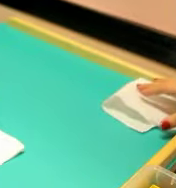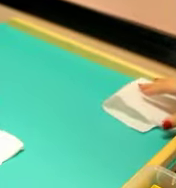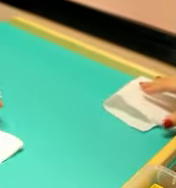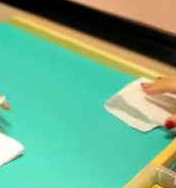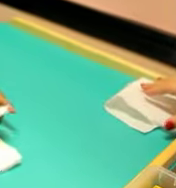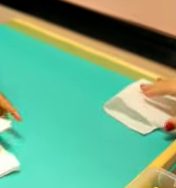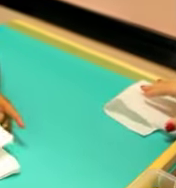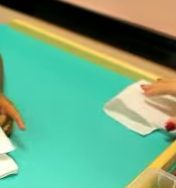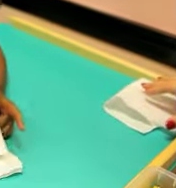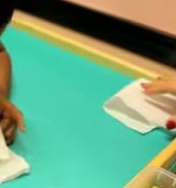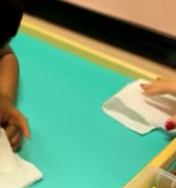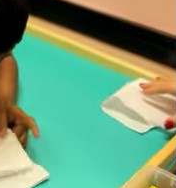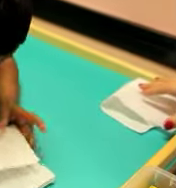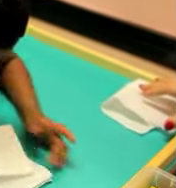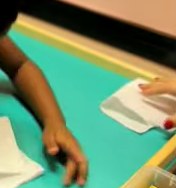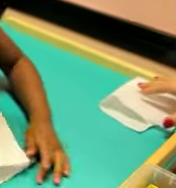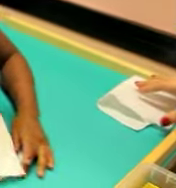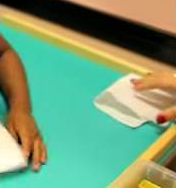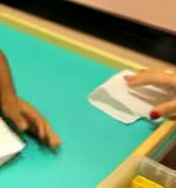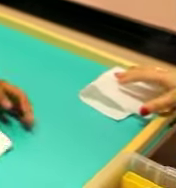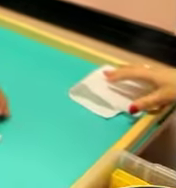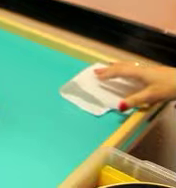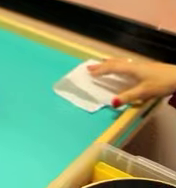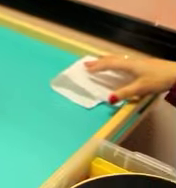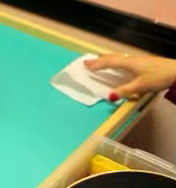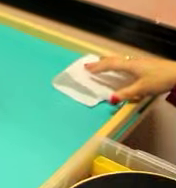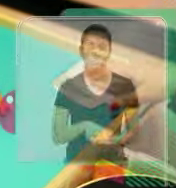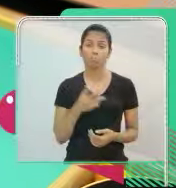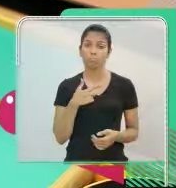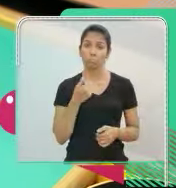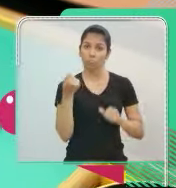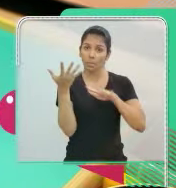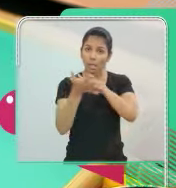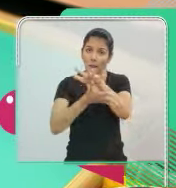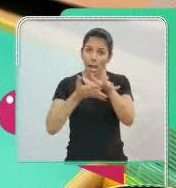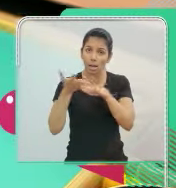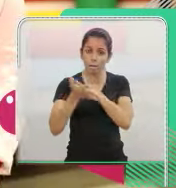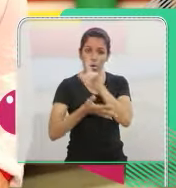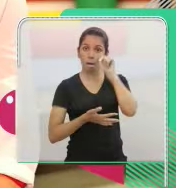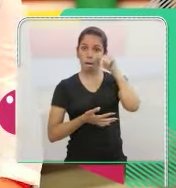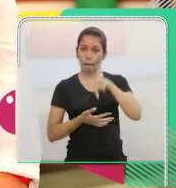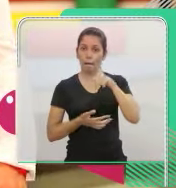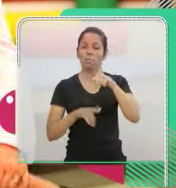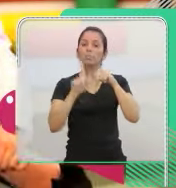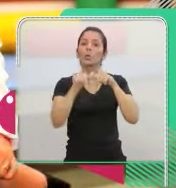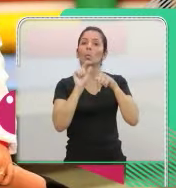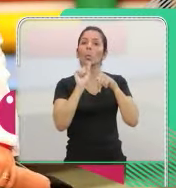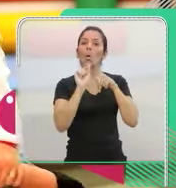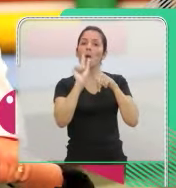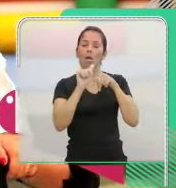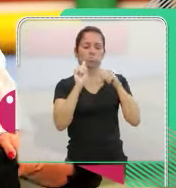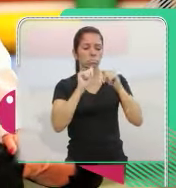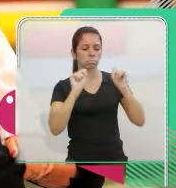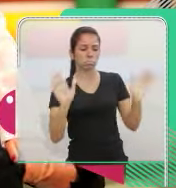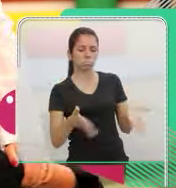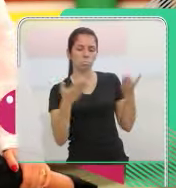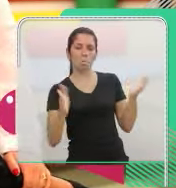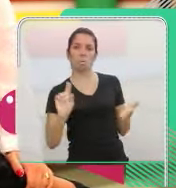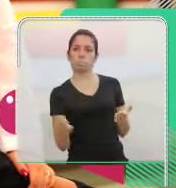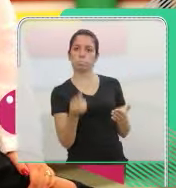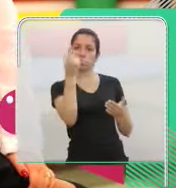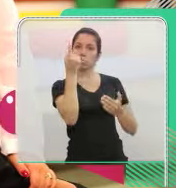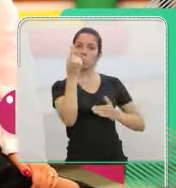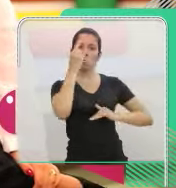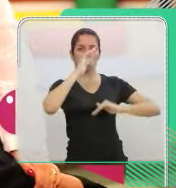Menino dobra um pedaço de papel ao meio. A língua de sinais aqui, ela é